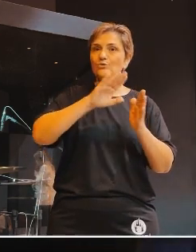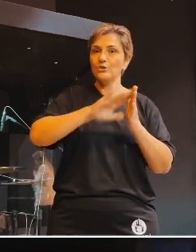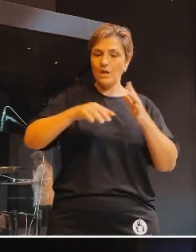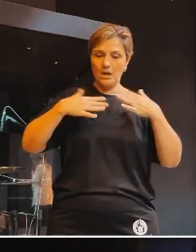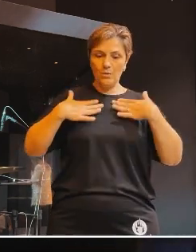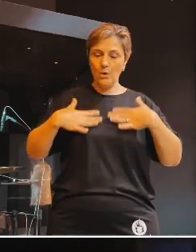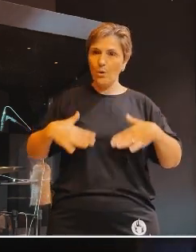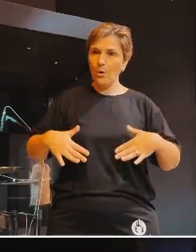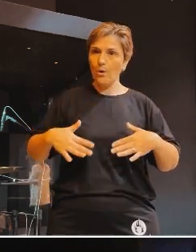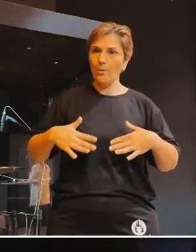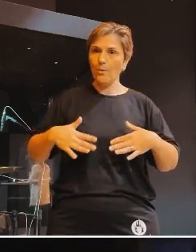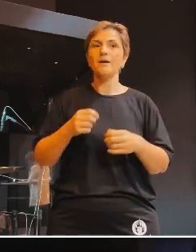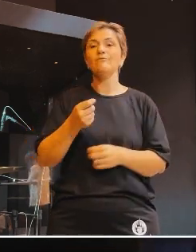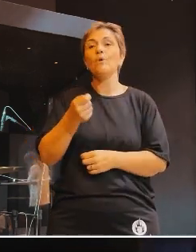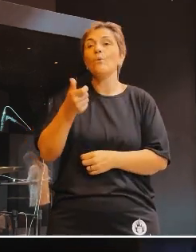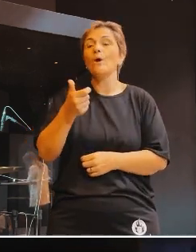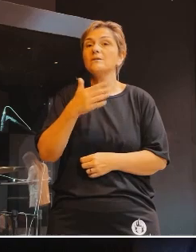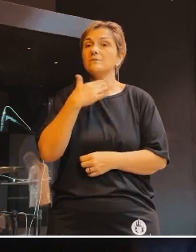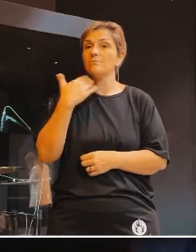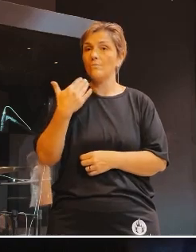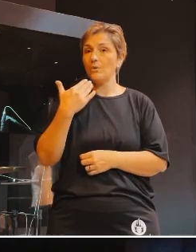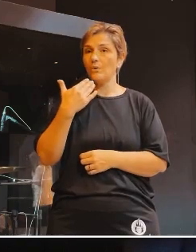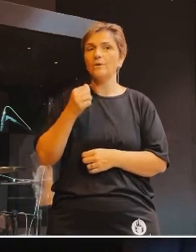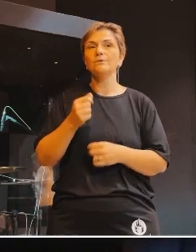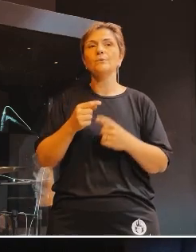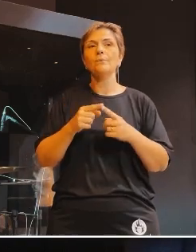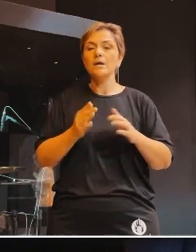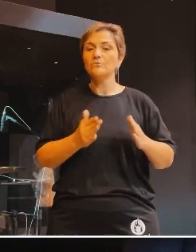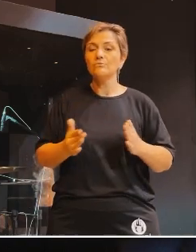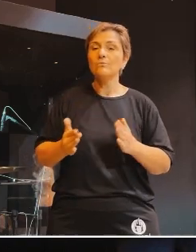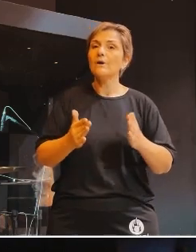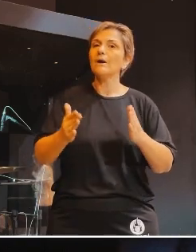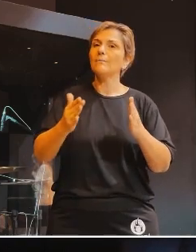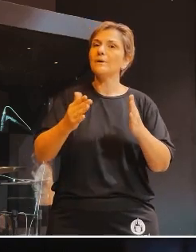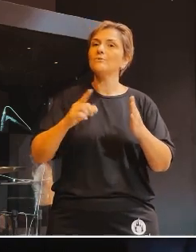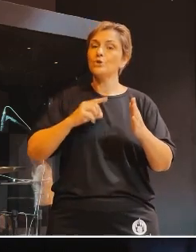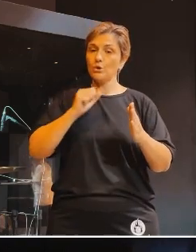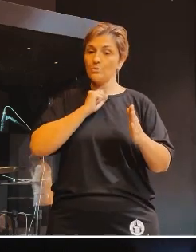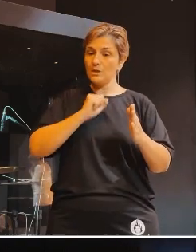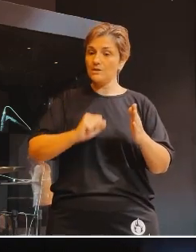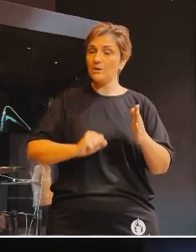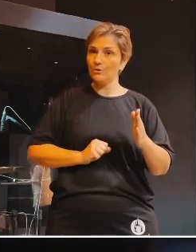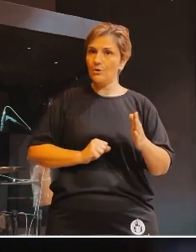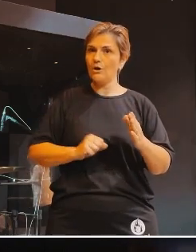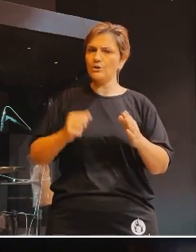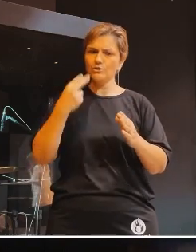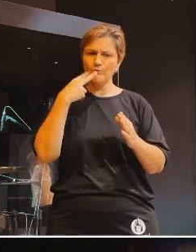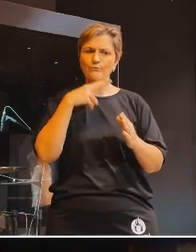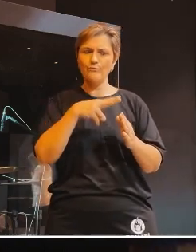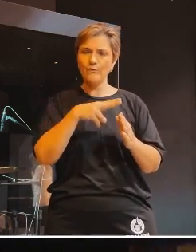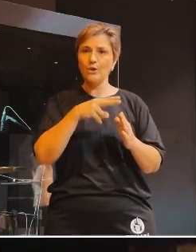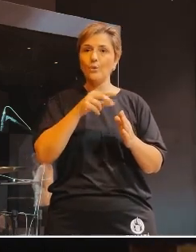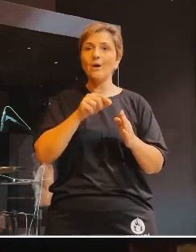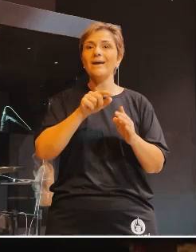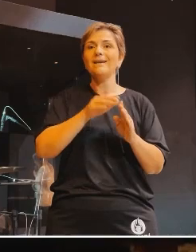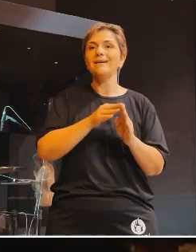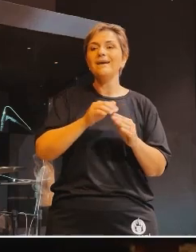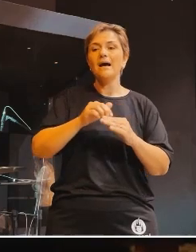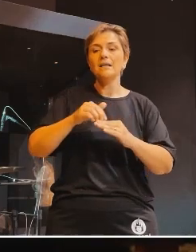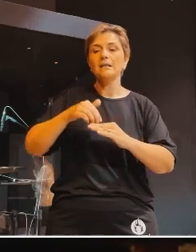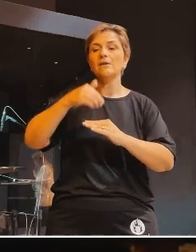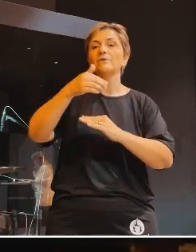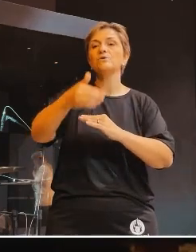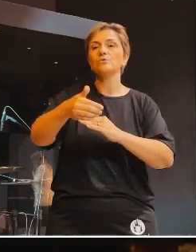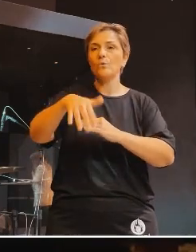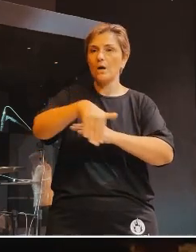quase morto. Coincidentemente, um sacerdote descia por aquela estrada e, tendo visto o homem, passou pelo outro lado. De